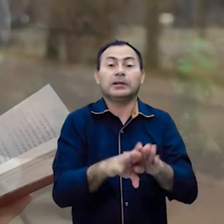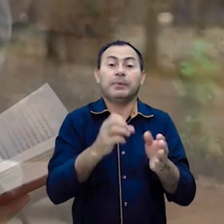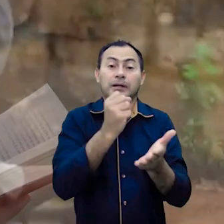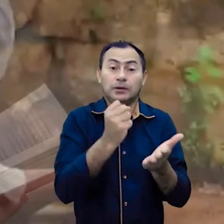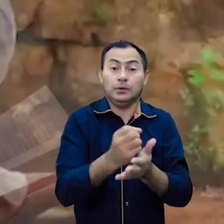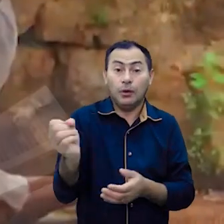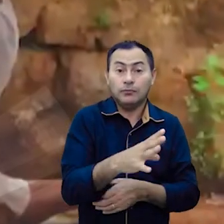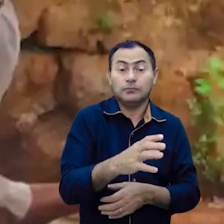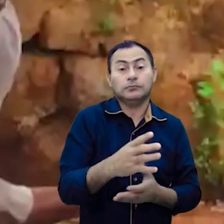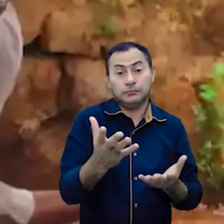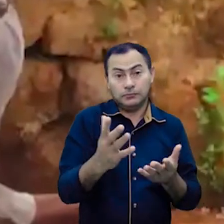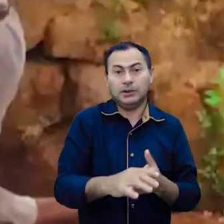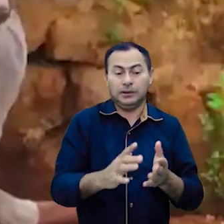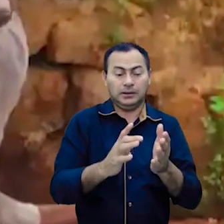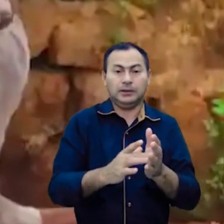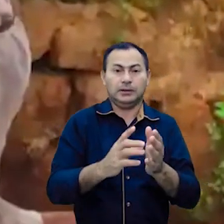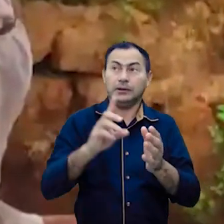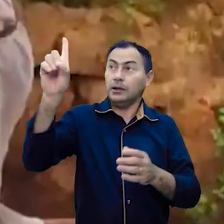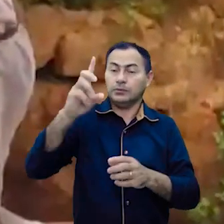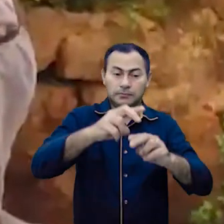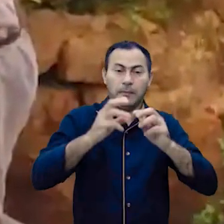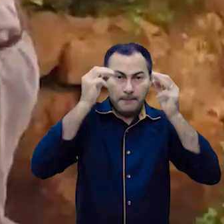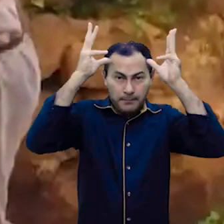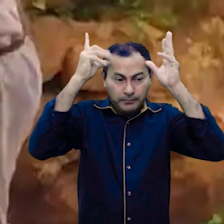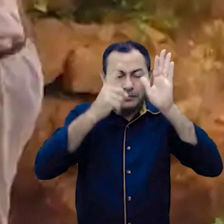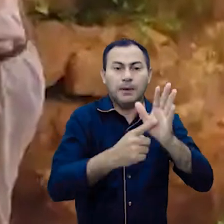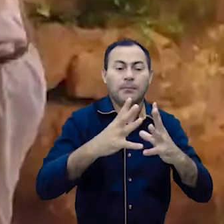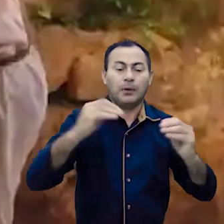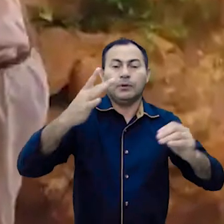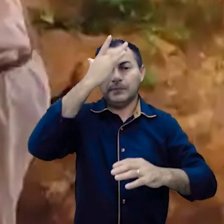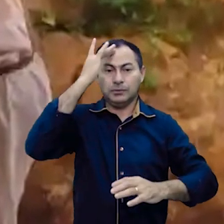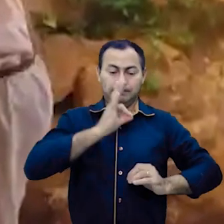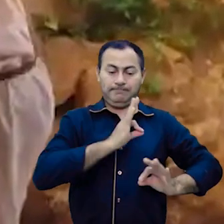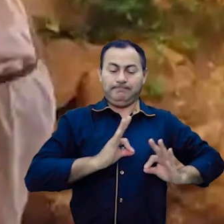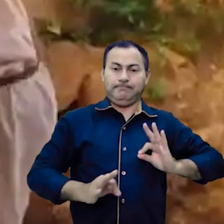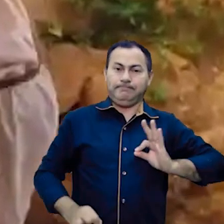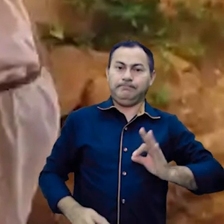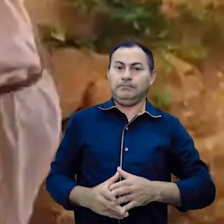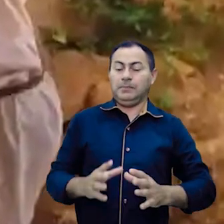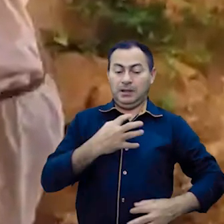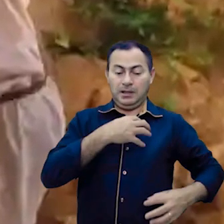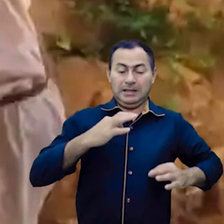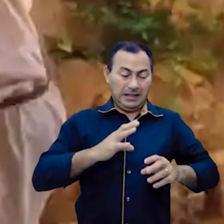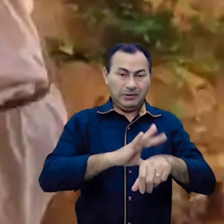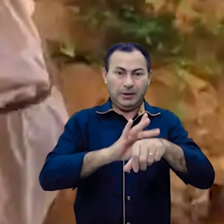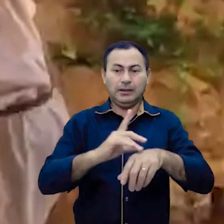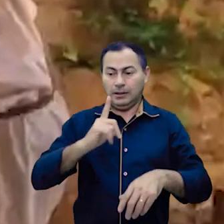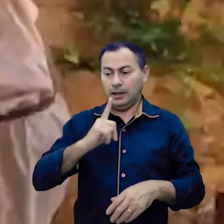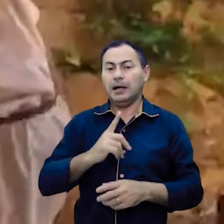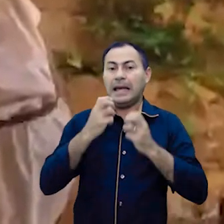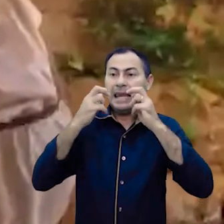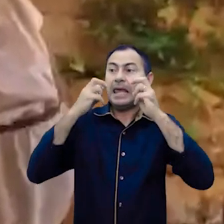de Jesus Então como estávamos dizendo Deus através de Moisés fez a provisão para cura de um leproso enquanto ele tivesse